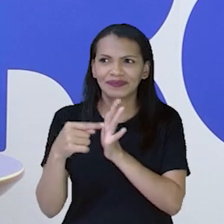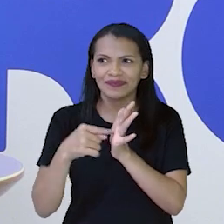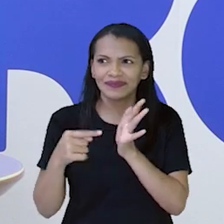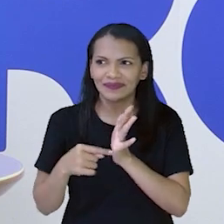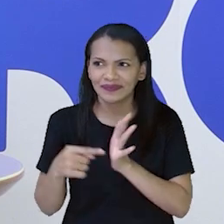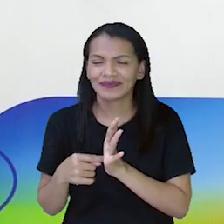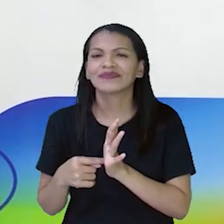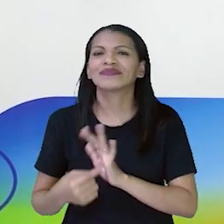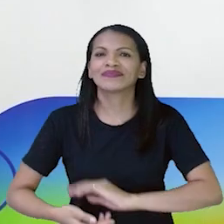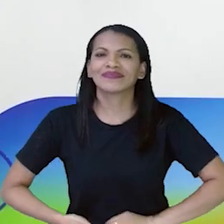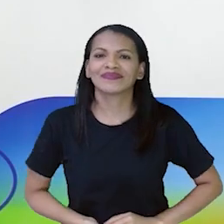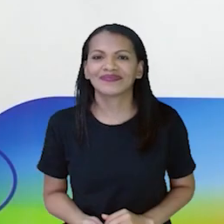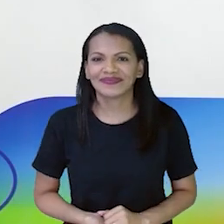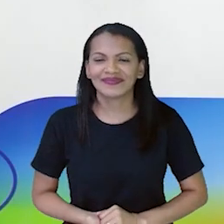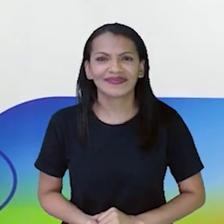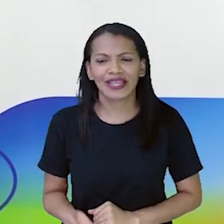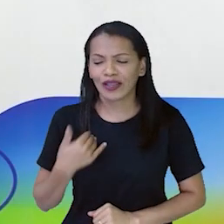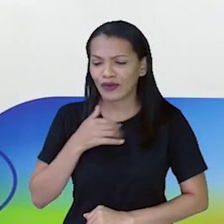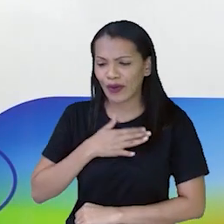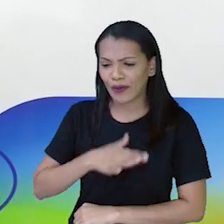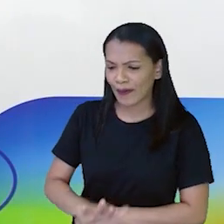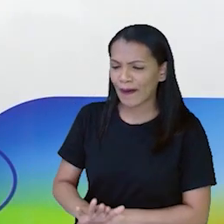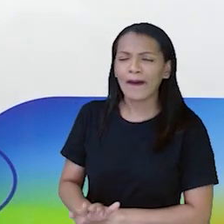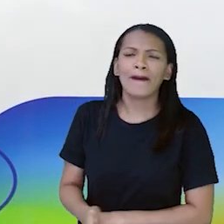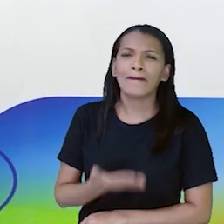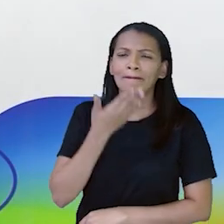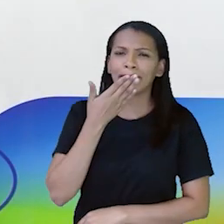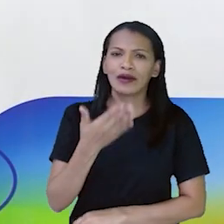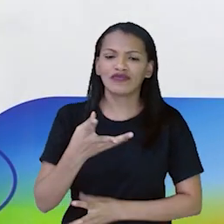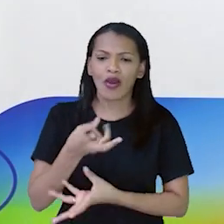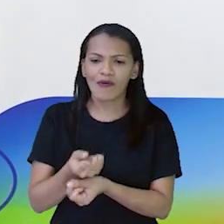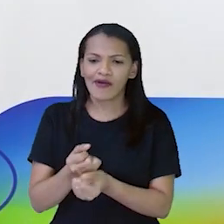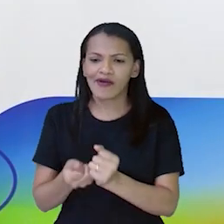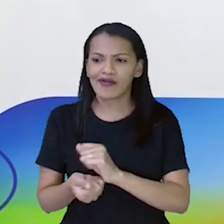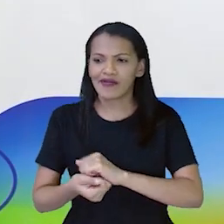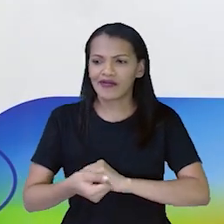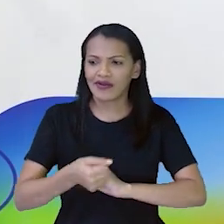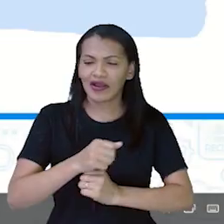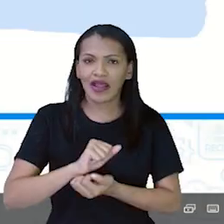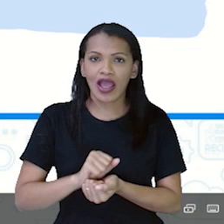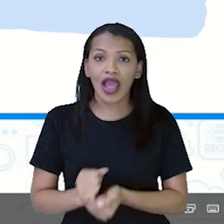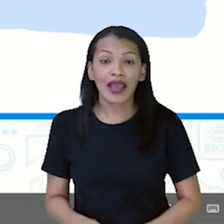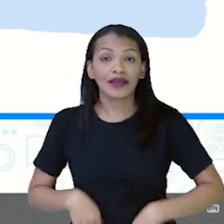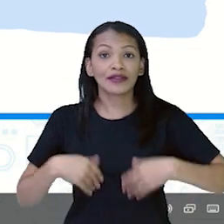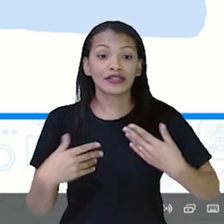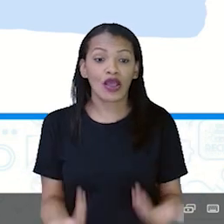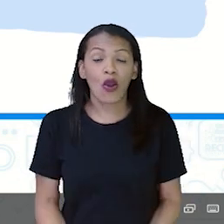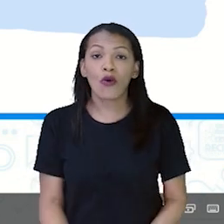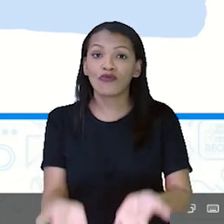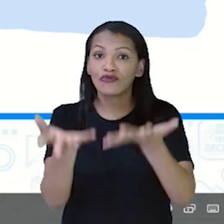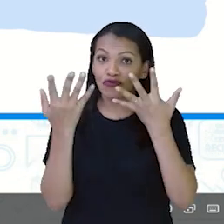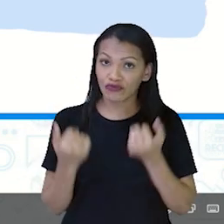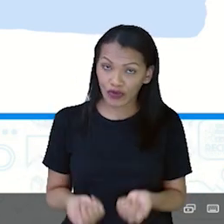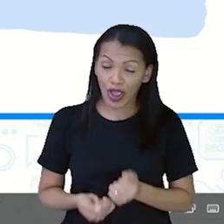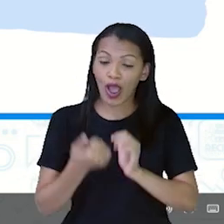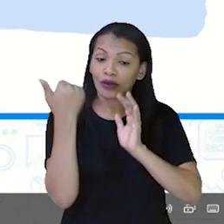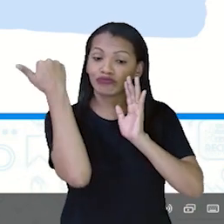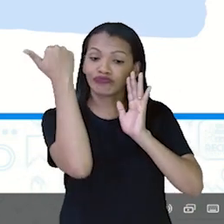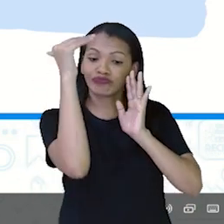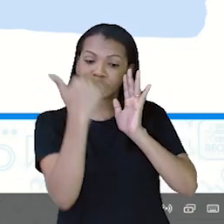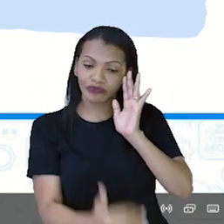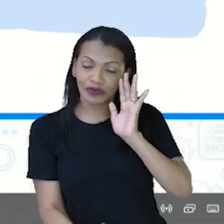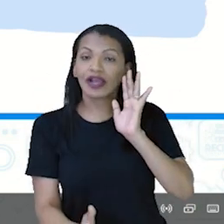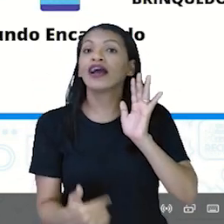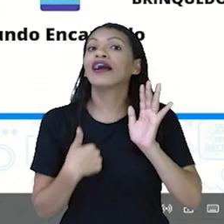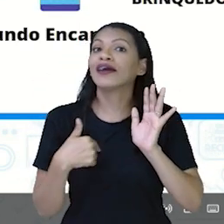Mas eu não sou muito fã, não. Eu prefiro uma massinha de modelar, mas tudo bem. Então, vamos construir um gráfico com essas informações aqui que eu